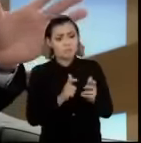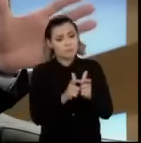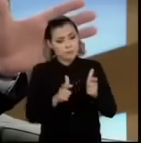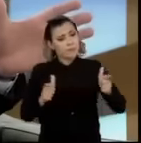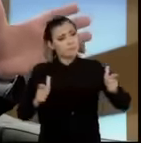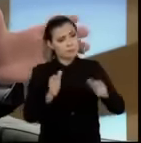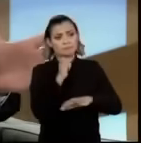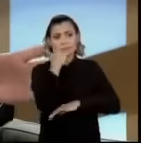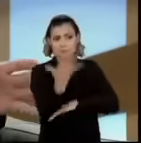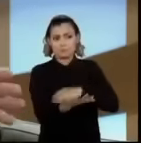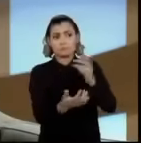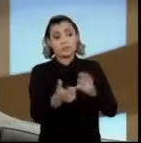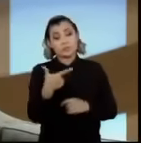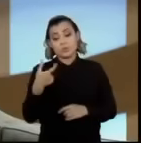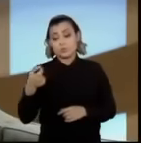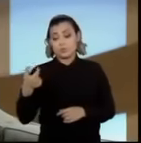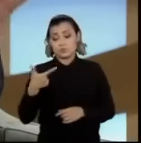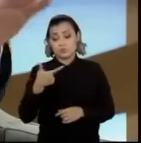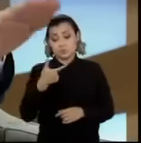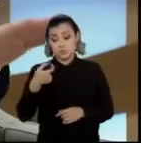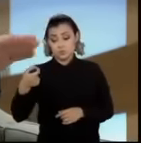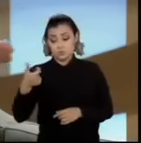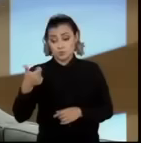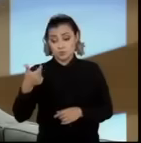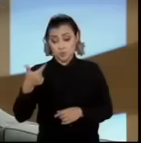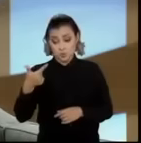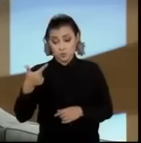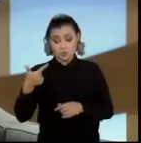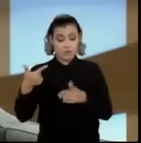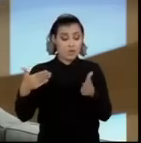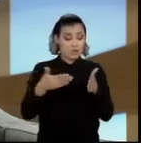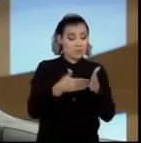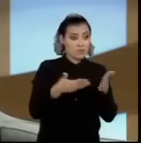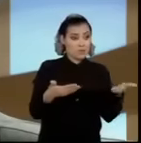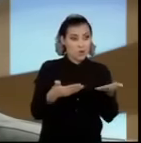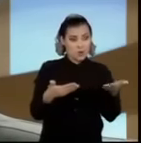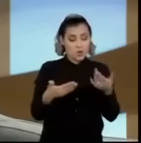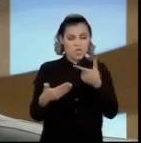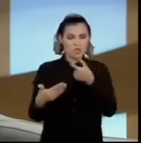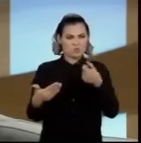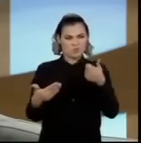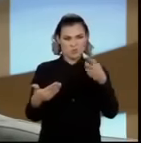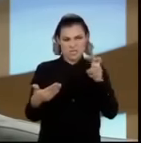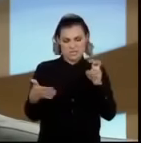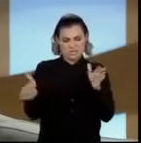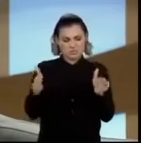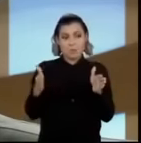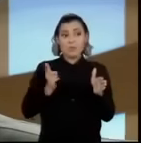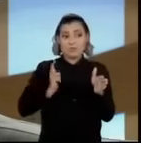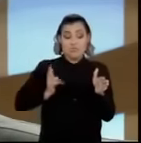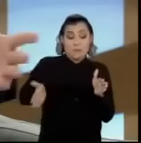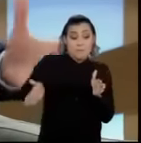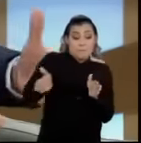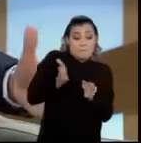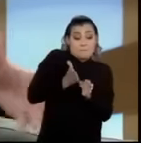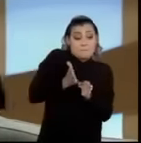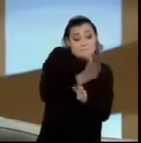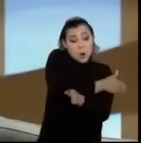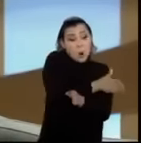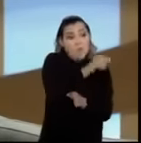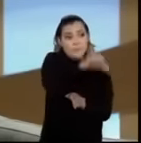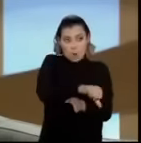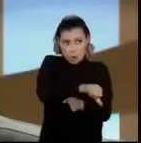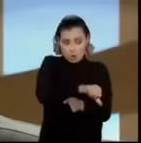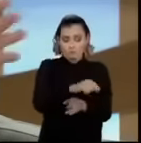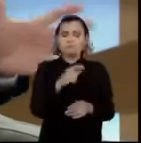desmatamento, vindo de 2012 até agora, com aceleração depois de 2015. Essa é uma discussão, basta ver os números,